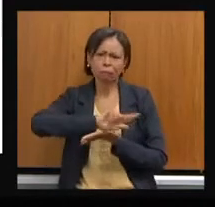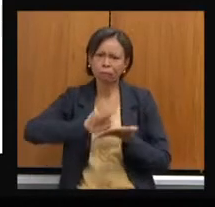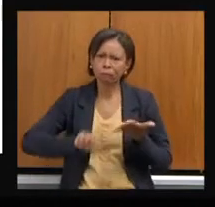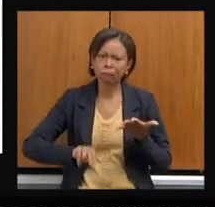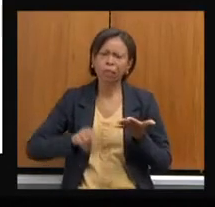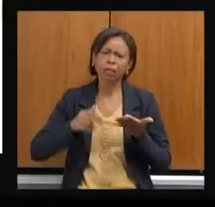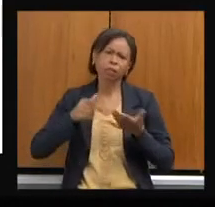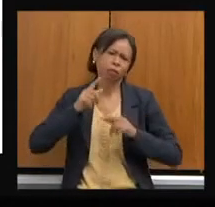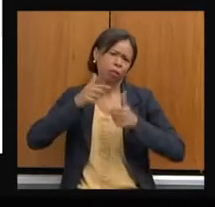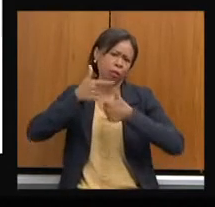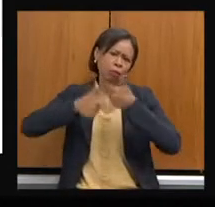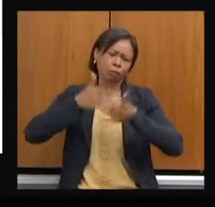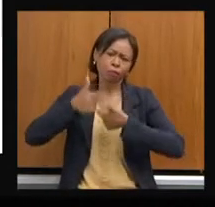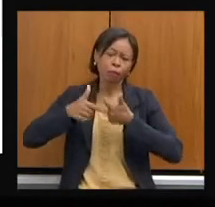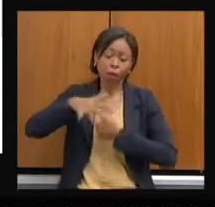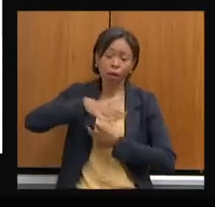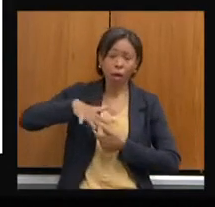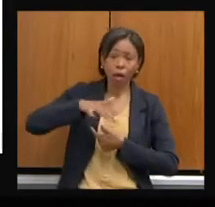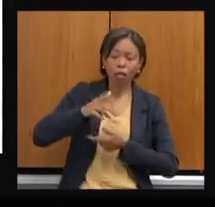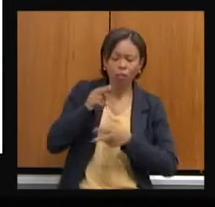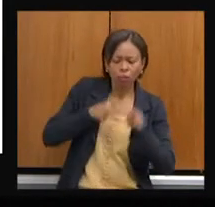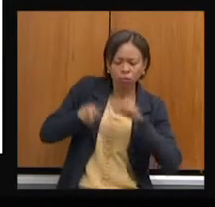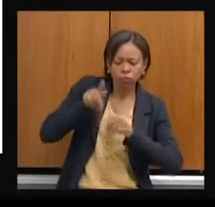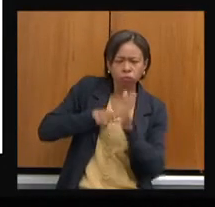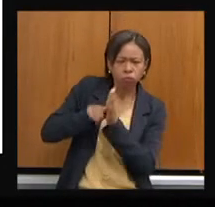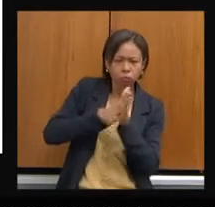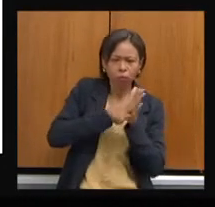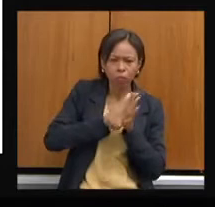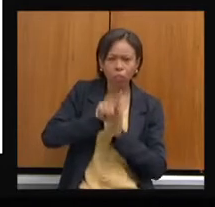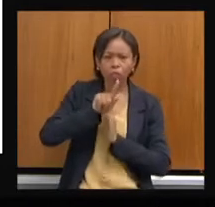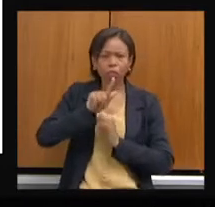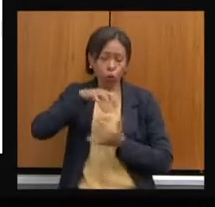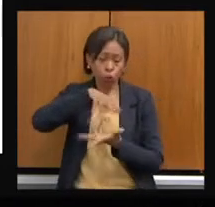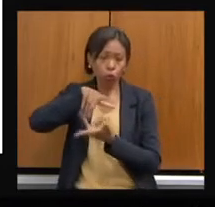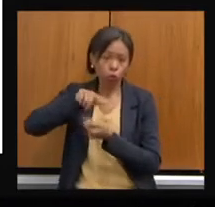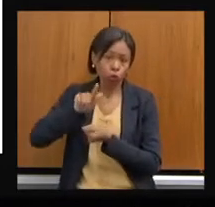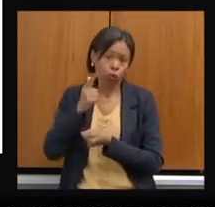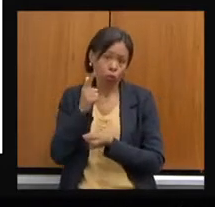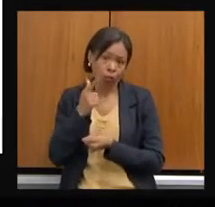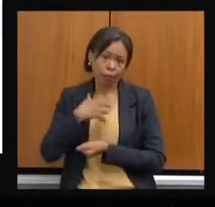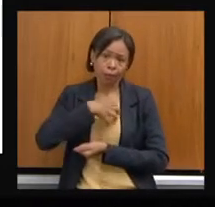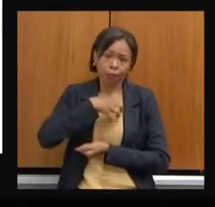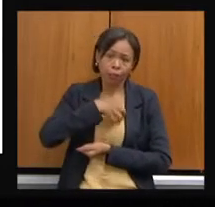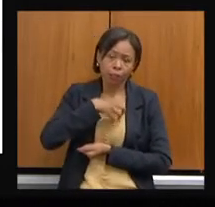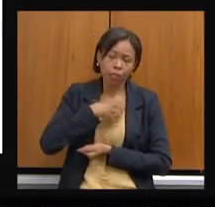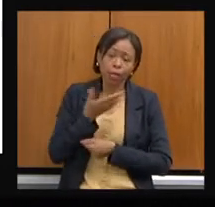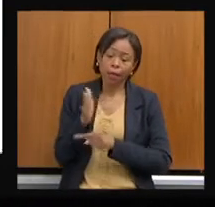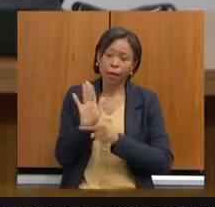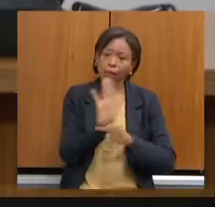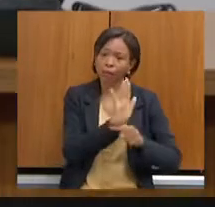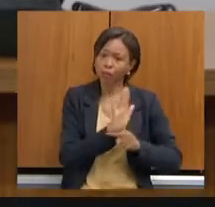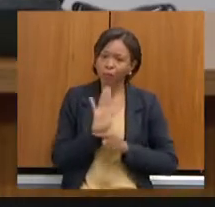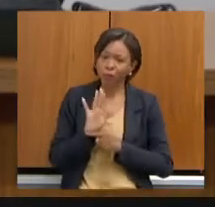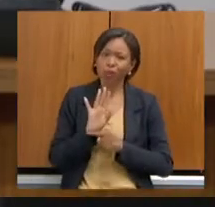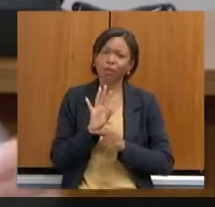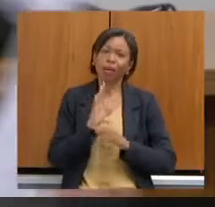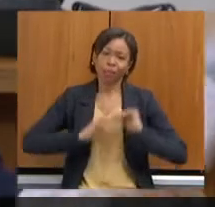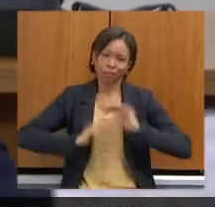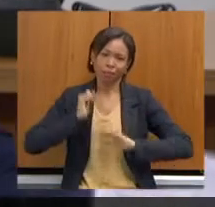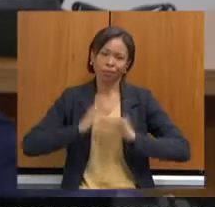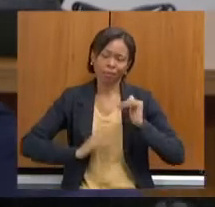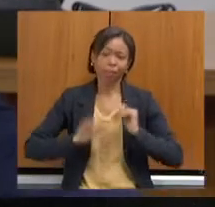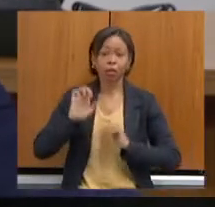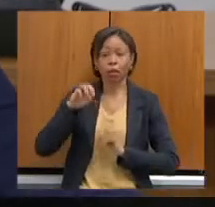geociências e projetos e Assessoria Técnica tão também todos os trabalhos que a matéria faz foram